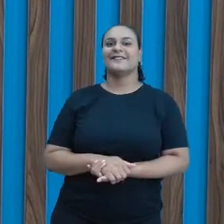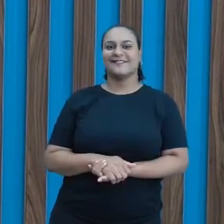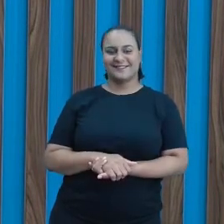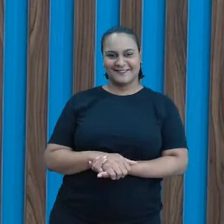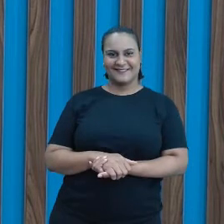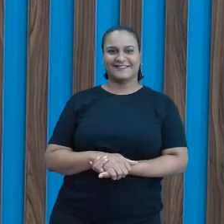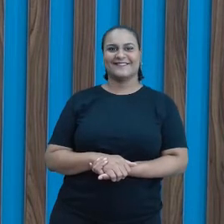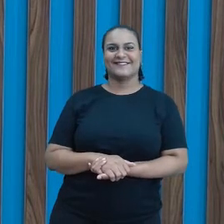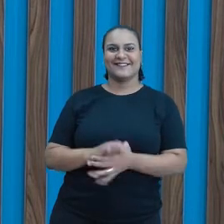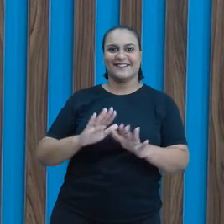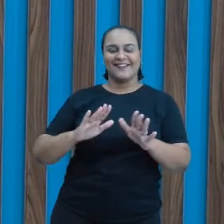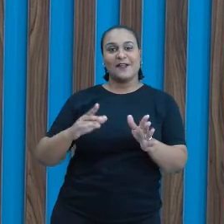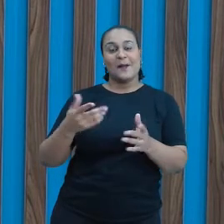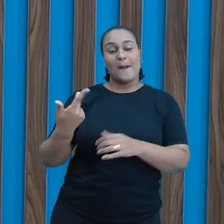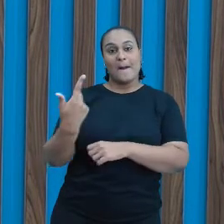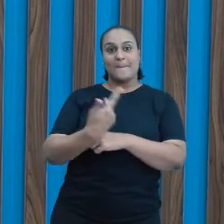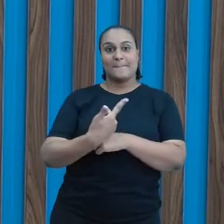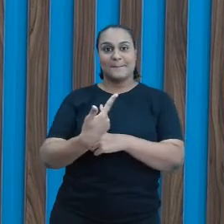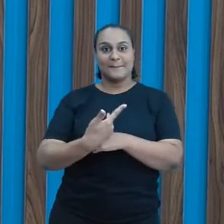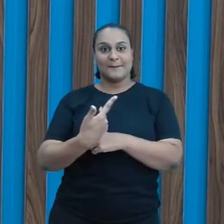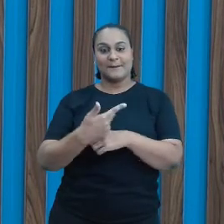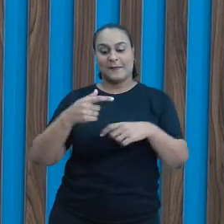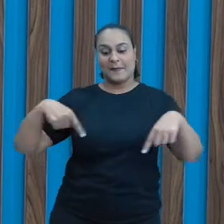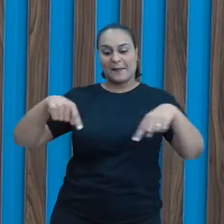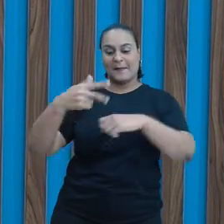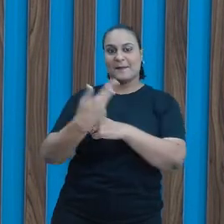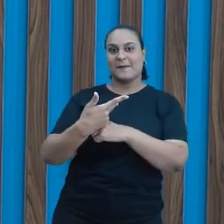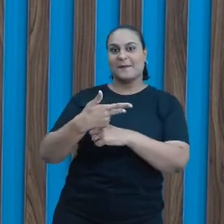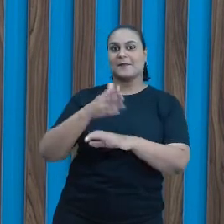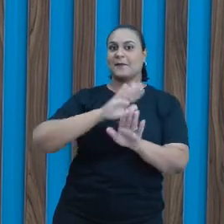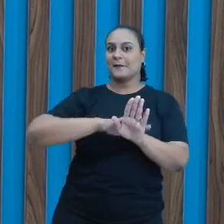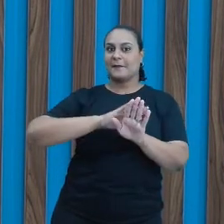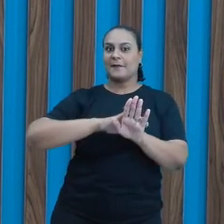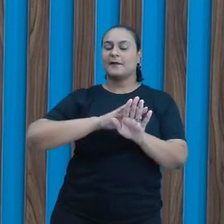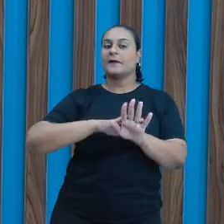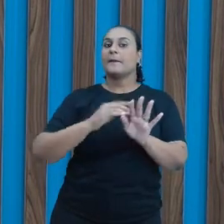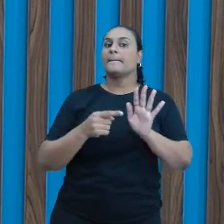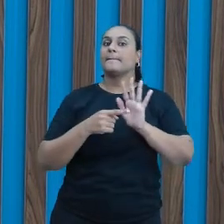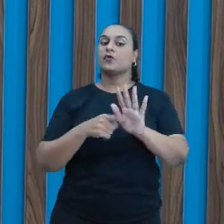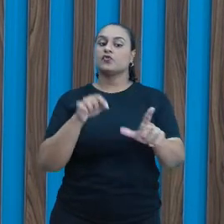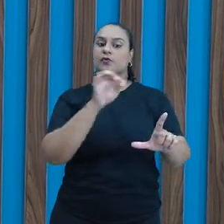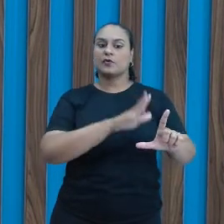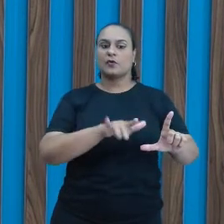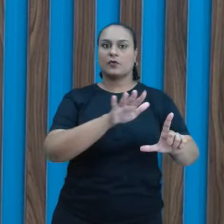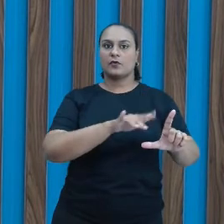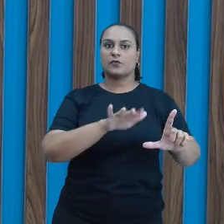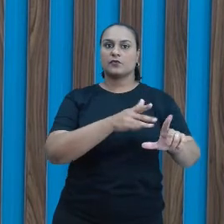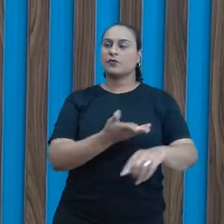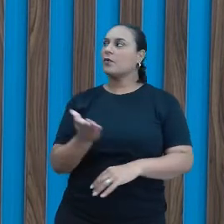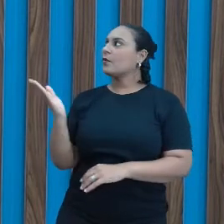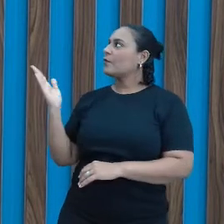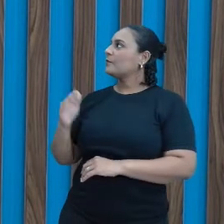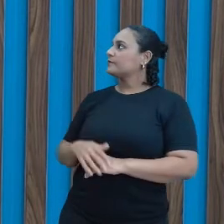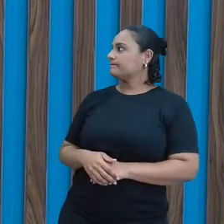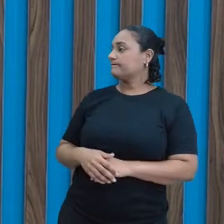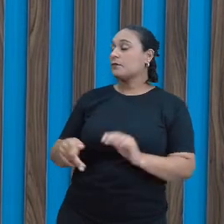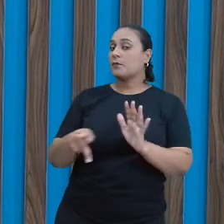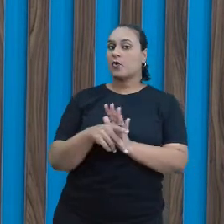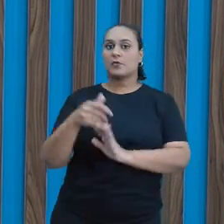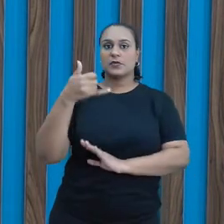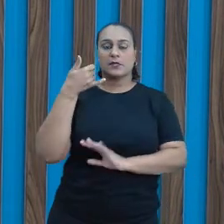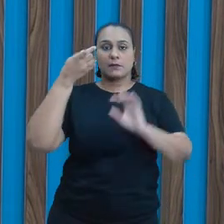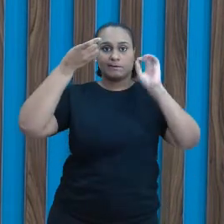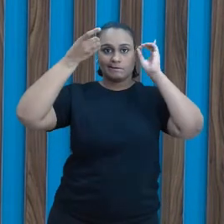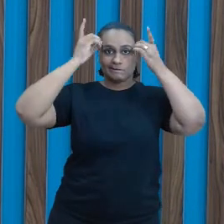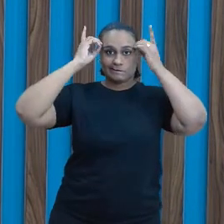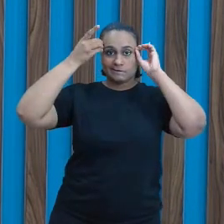a gente, já tinha colocado aí o QR Code, não foi, Devinho? Mais uma vez está aparecendo aí, gente, as duas opções, né, de sistema operacional. Se